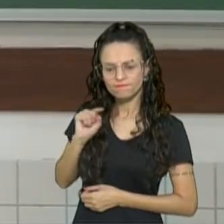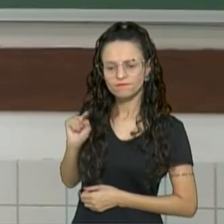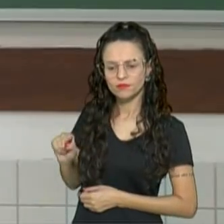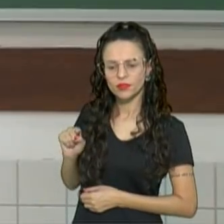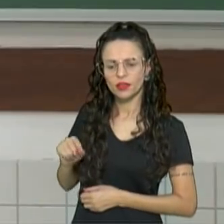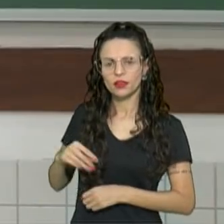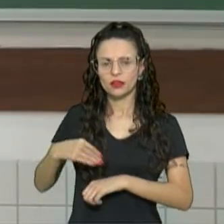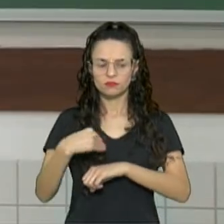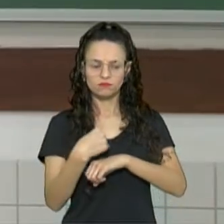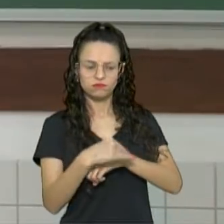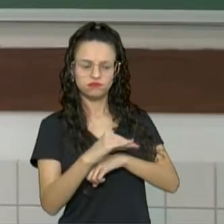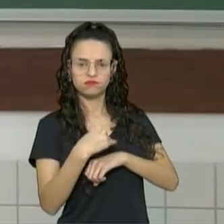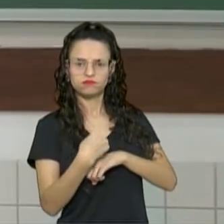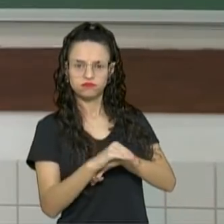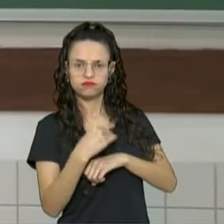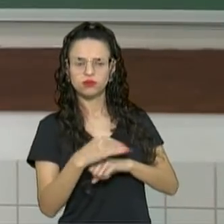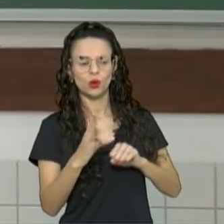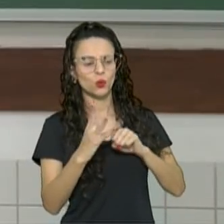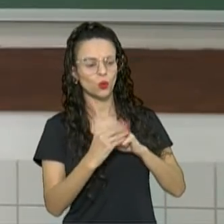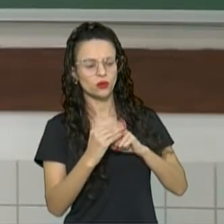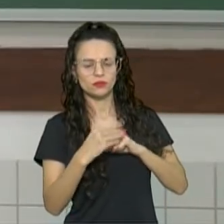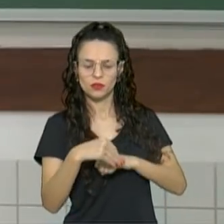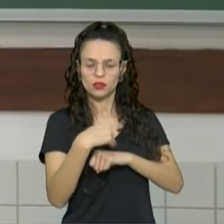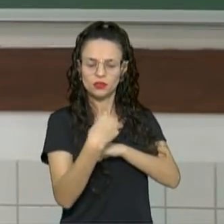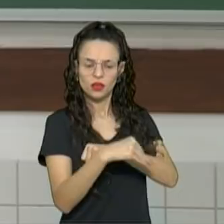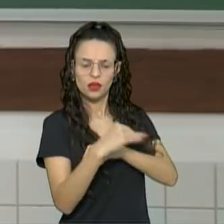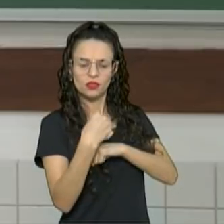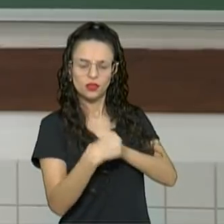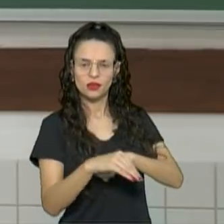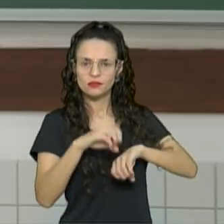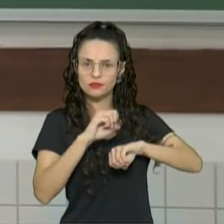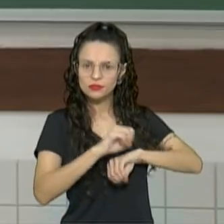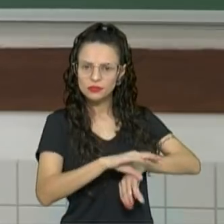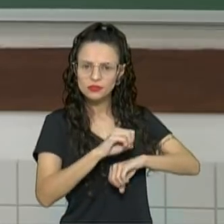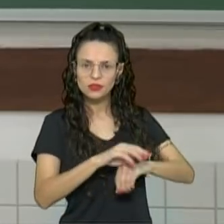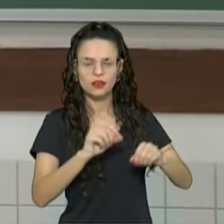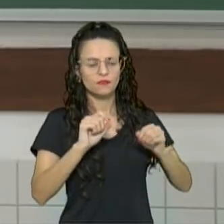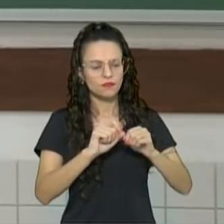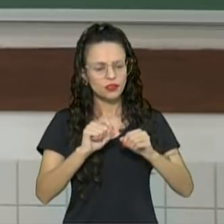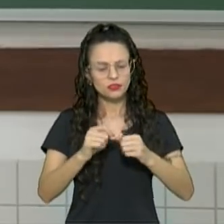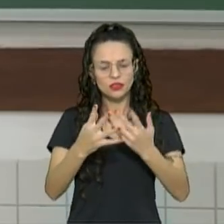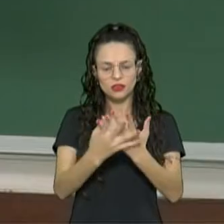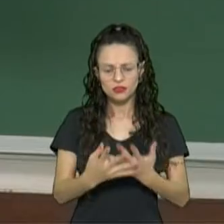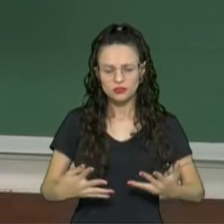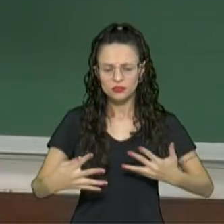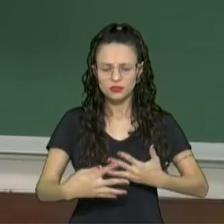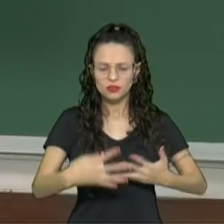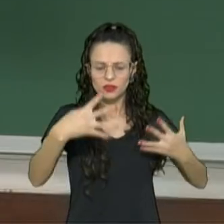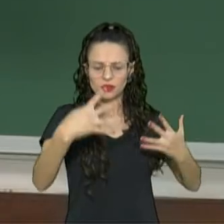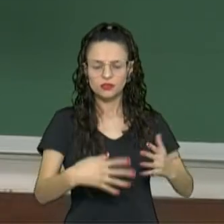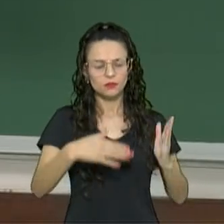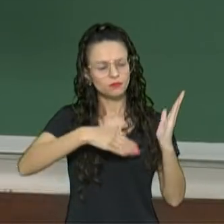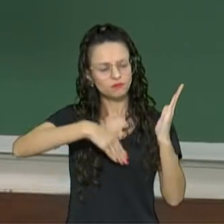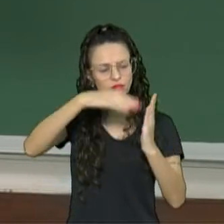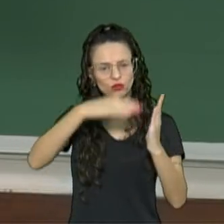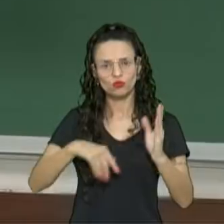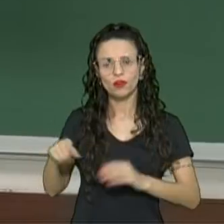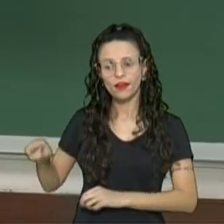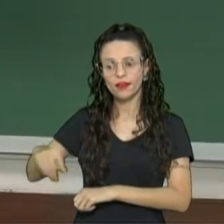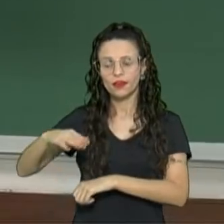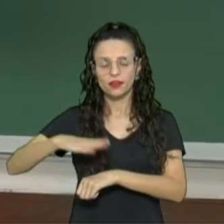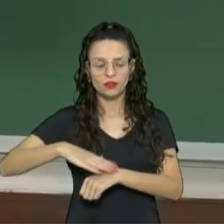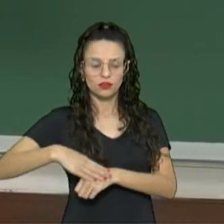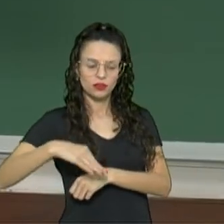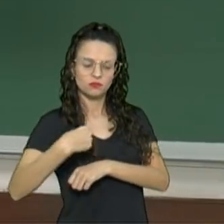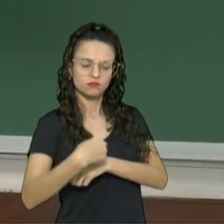esse conhecimento, né, passar esse conhecimento, que vai ensinar a fazer as cestarias, as pinturas. Então, ele que vai passando